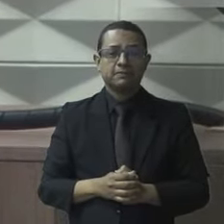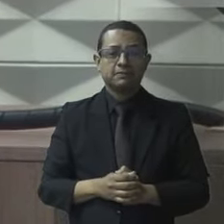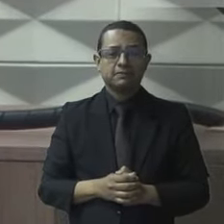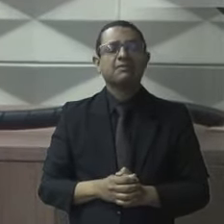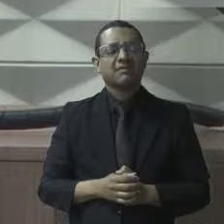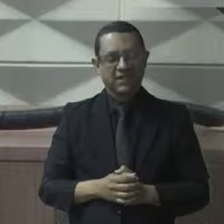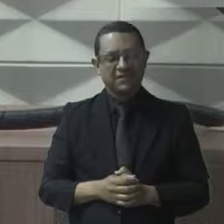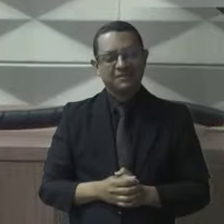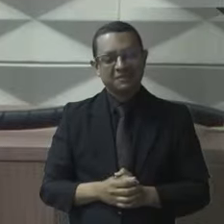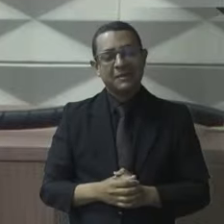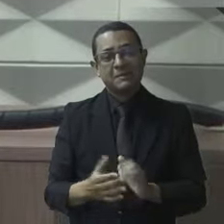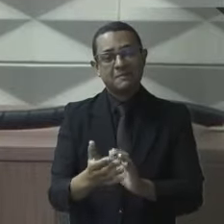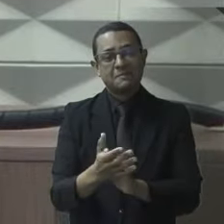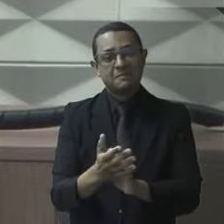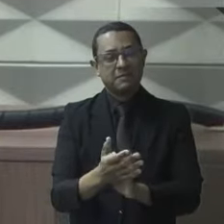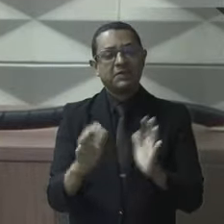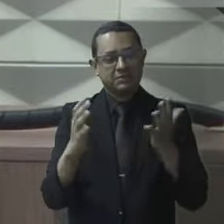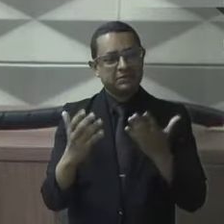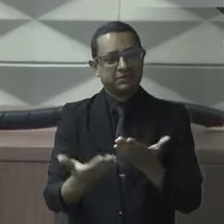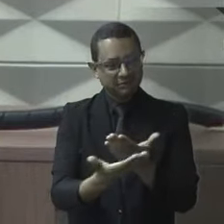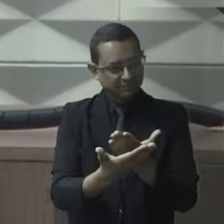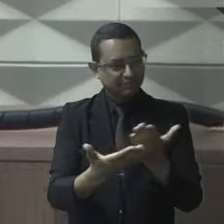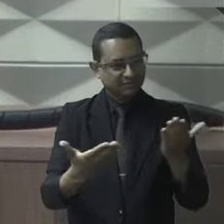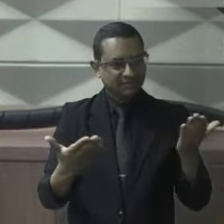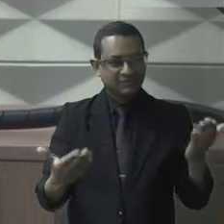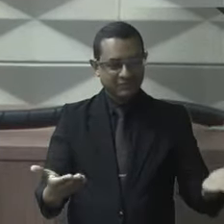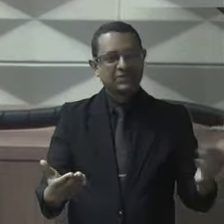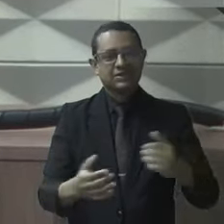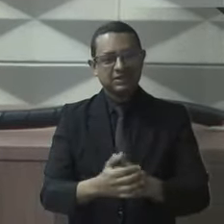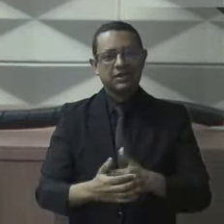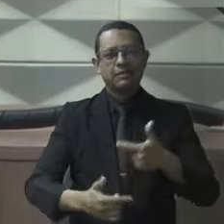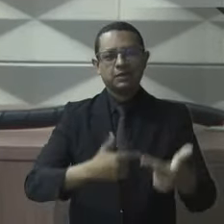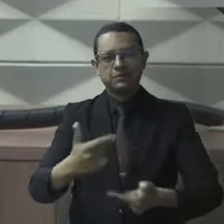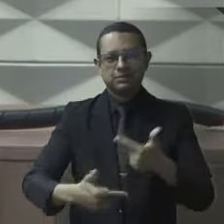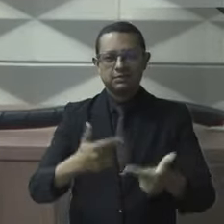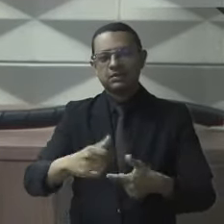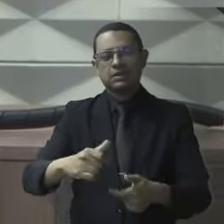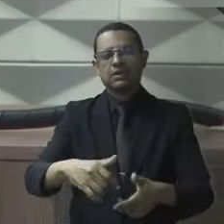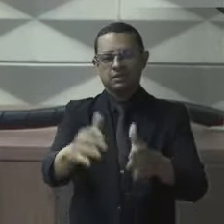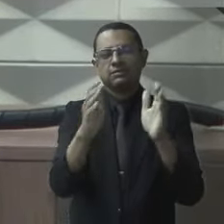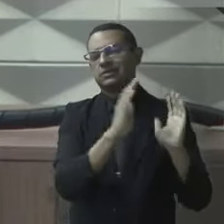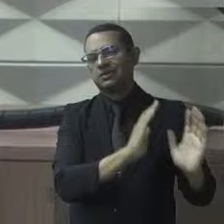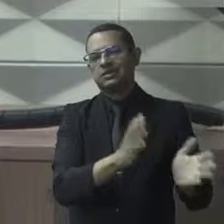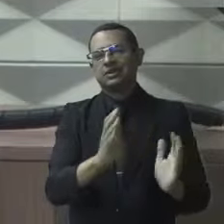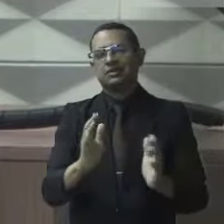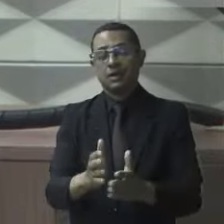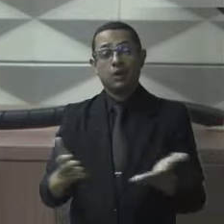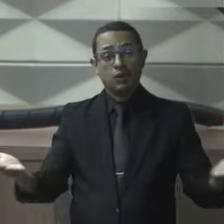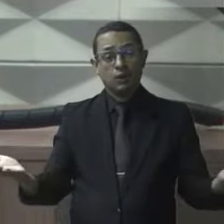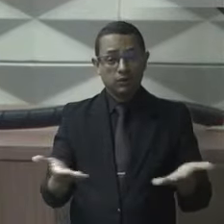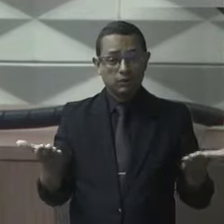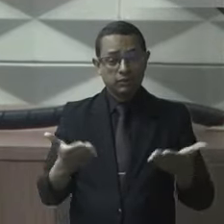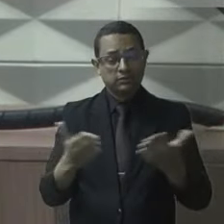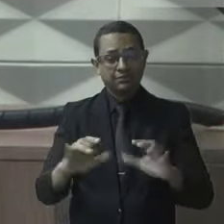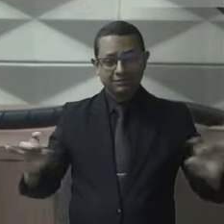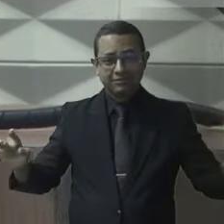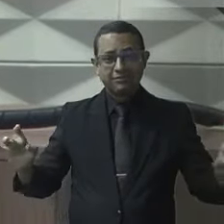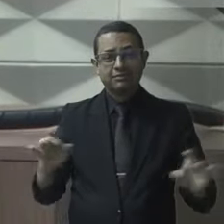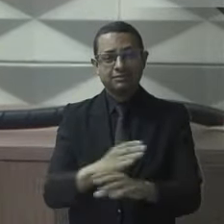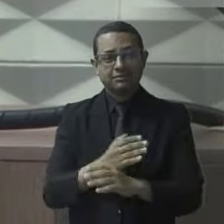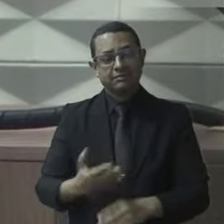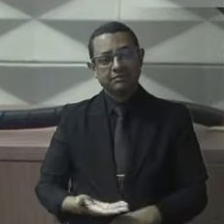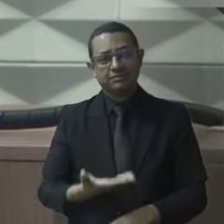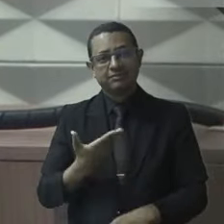mais uma vez, parabenizar a Vossa Excelência, a toda a Corte, pelo trabalho realizado. Acho que hoje estamos concluindo aquilo, como o